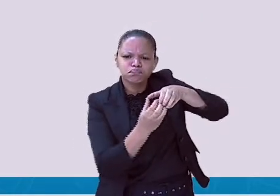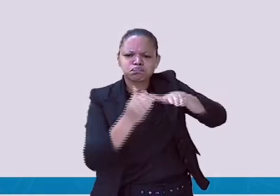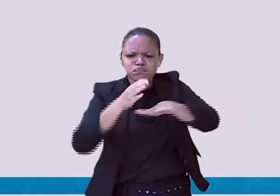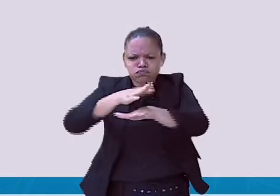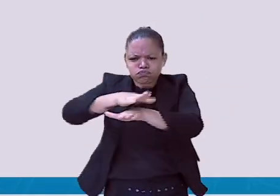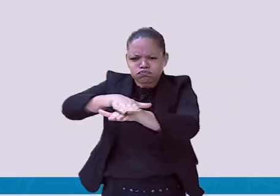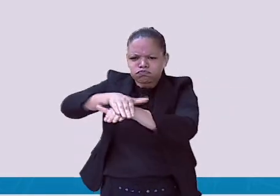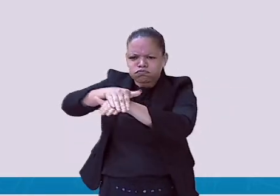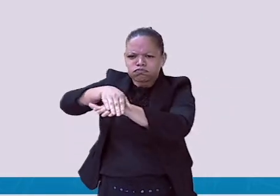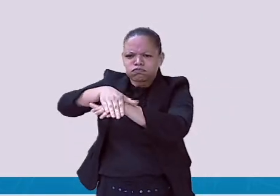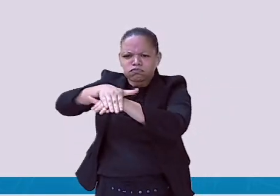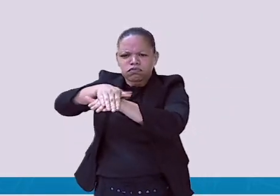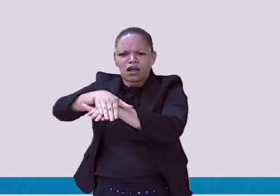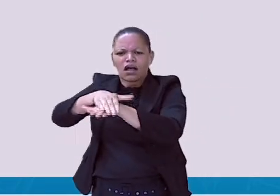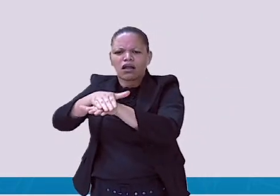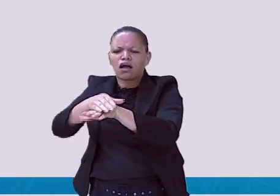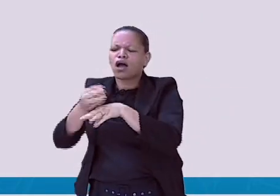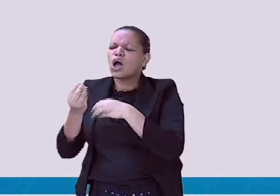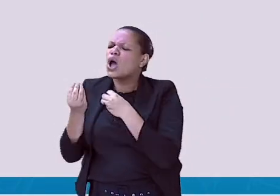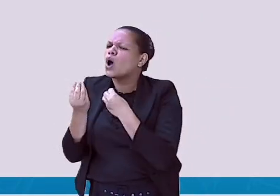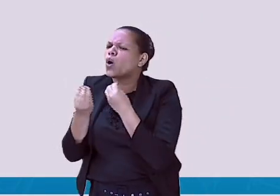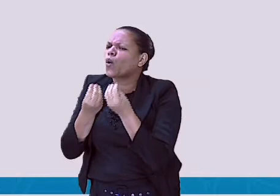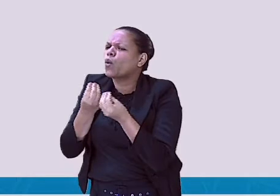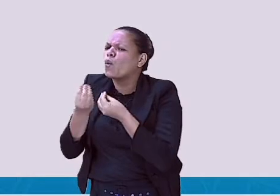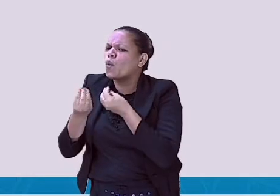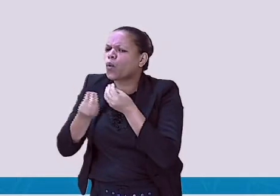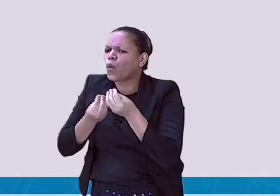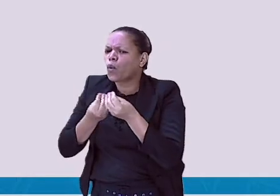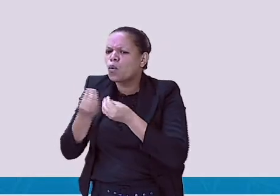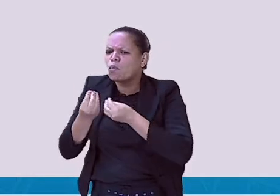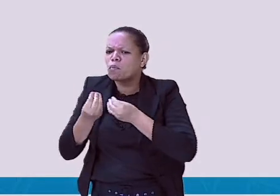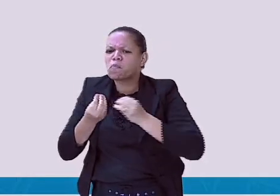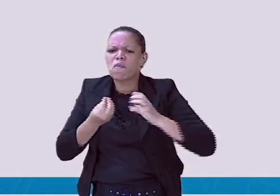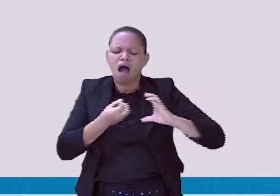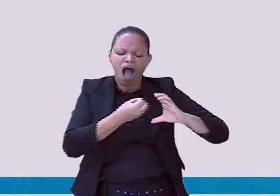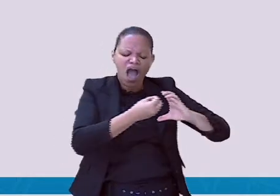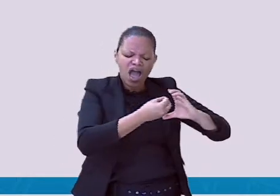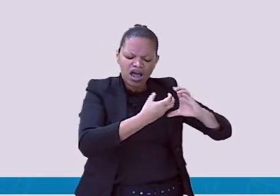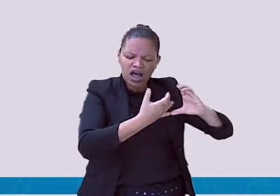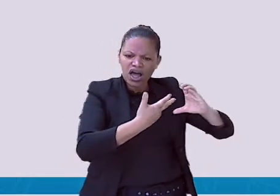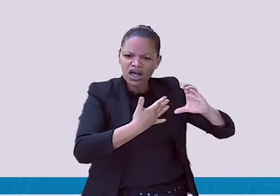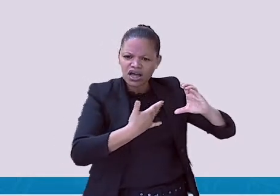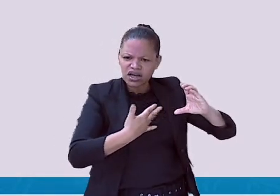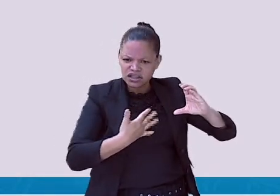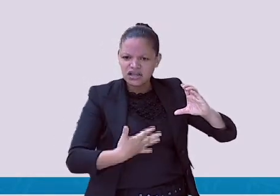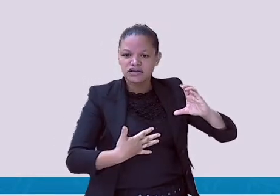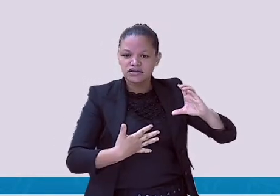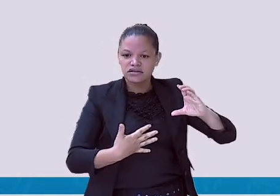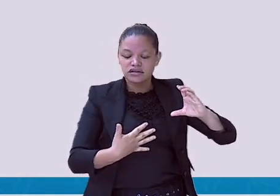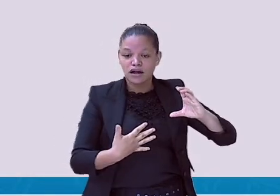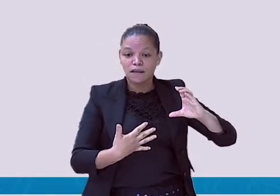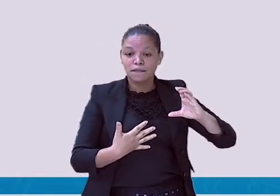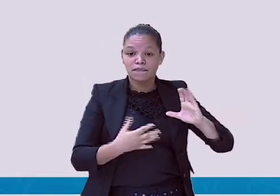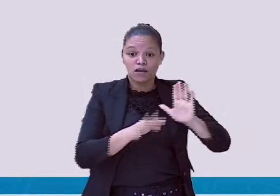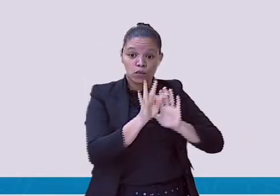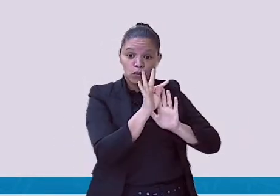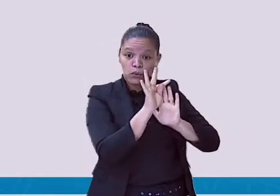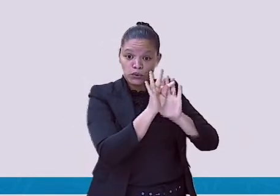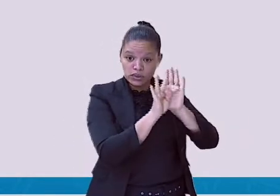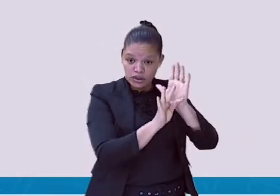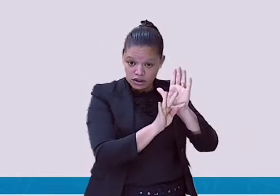texto? Quando diz no texto, já disse que não é para você dar a